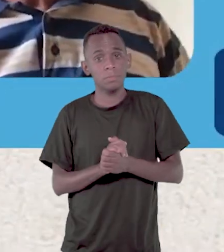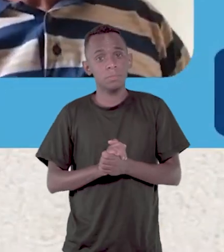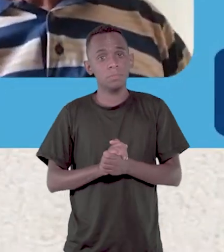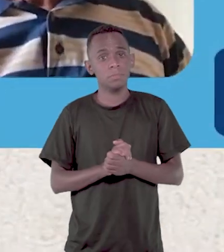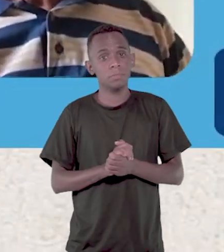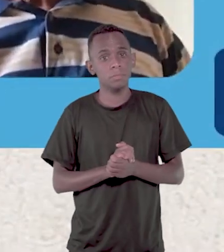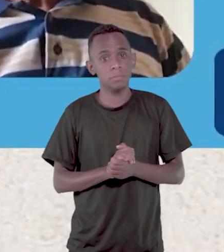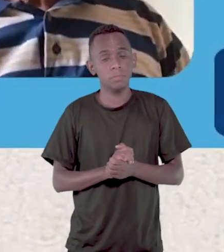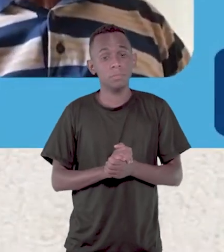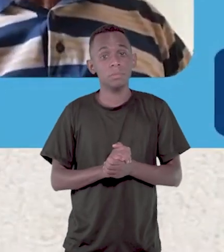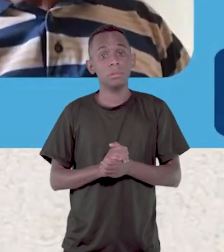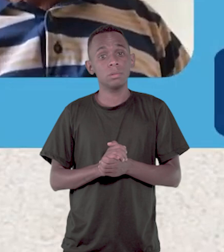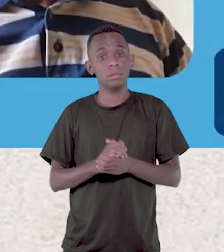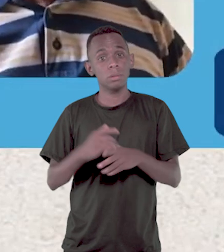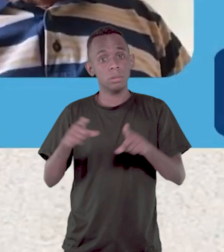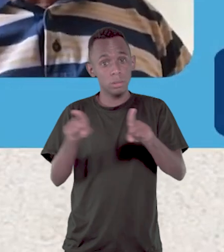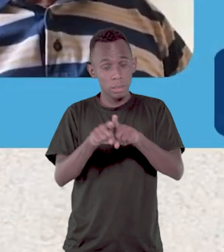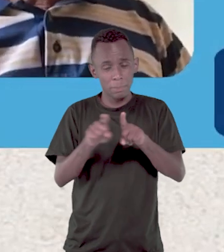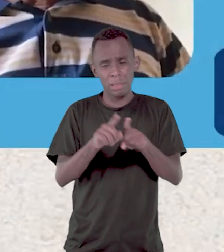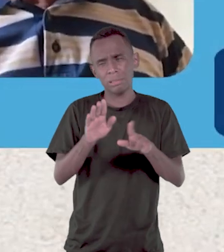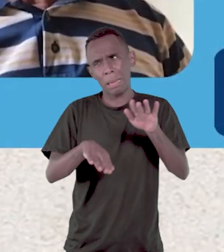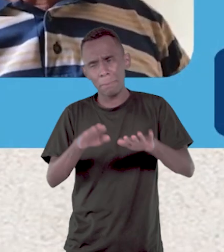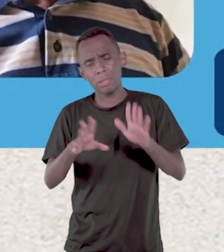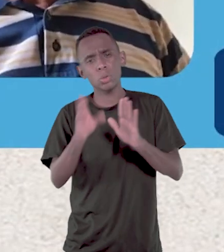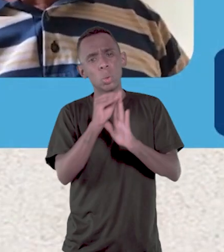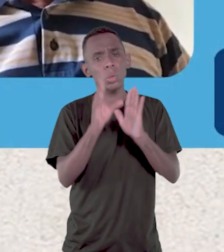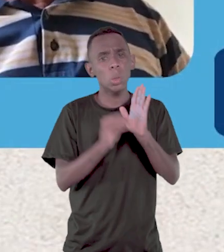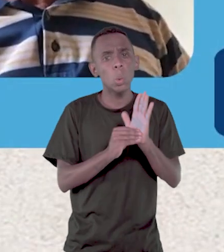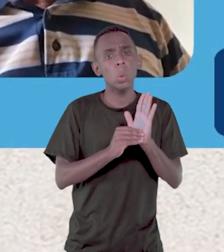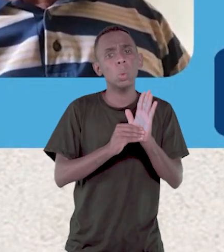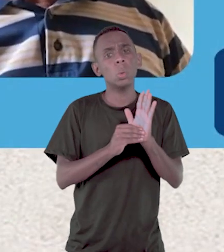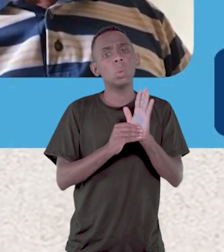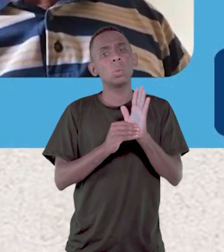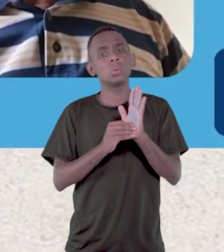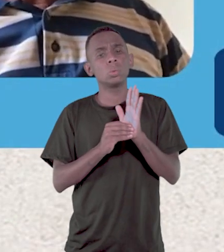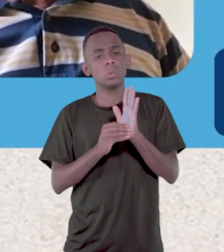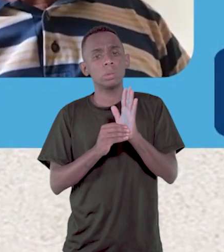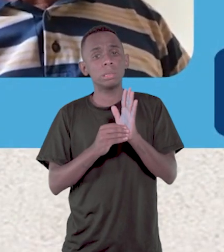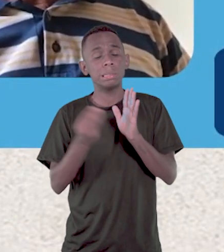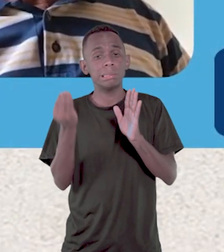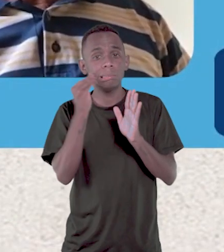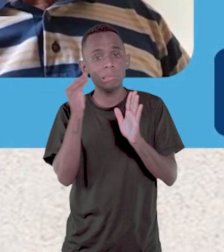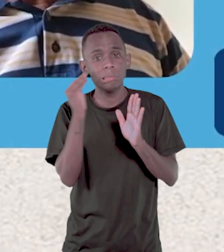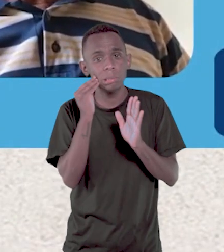E a forma também, né? O conteúdo na forma de